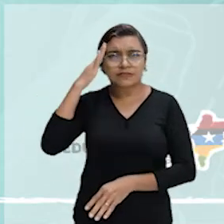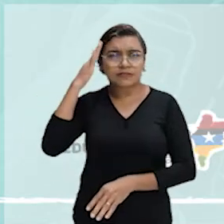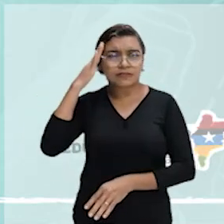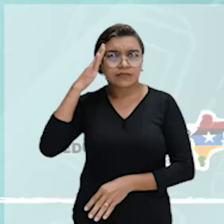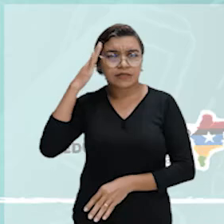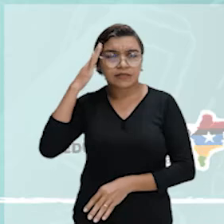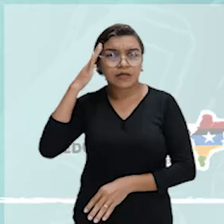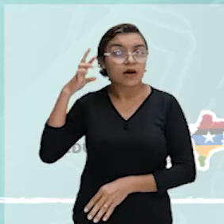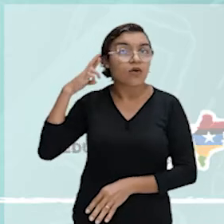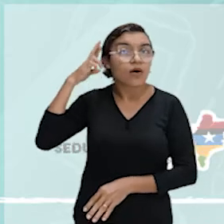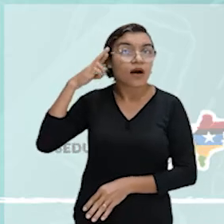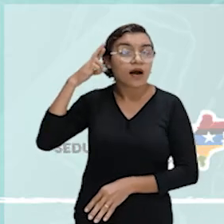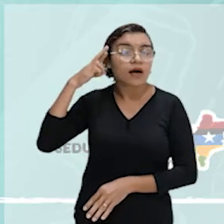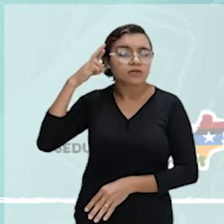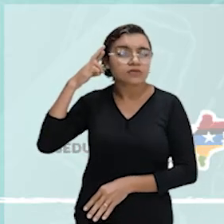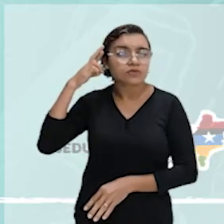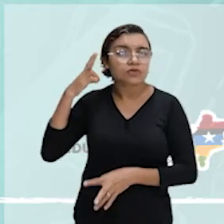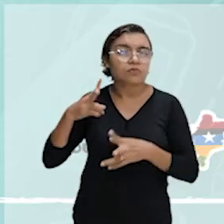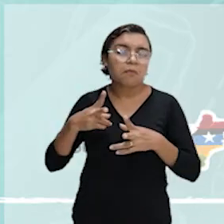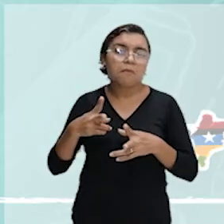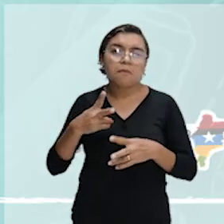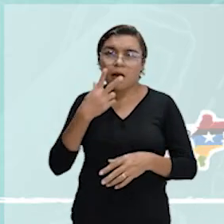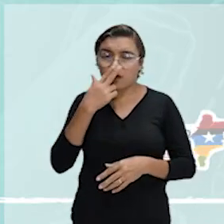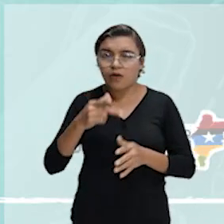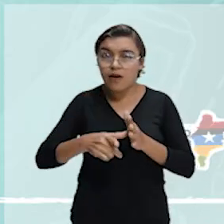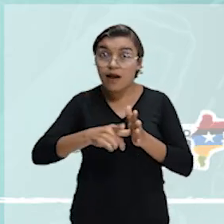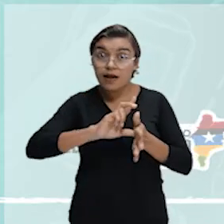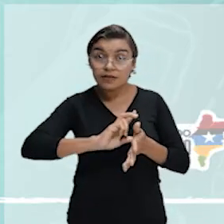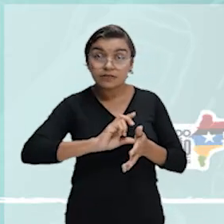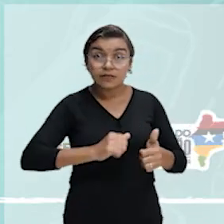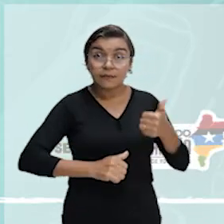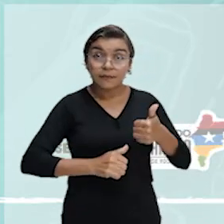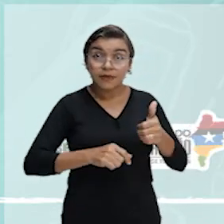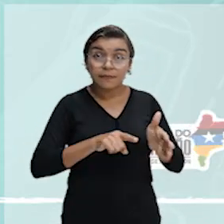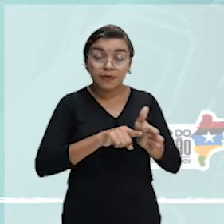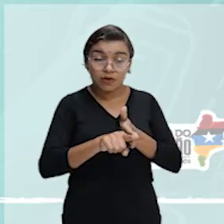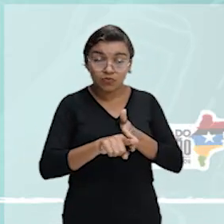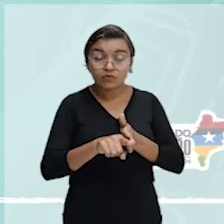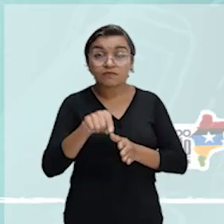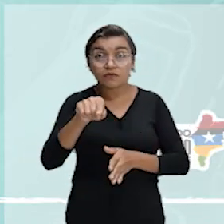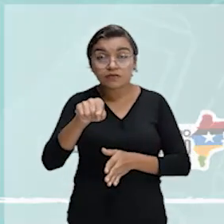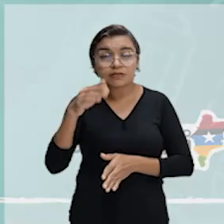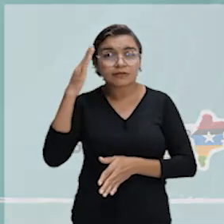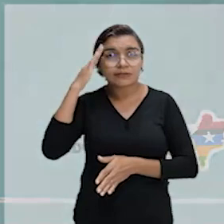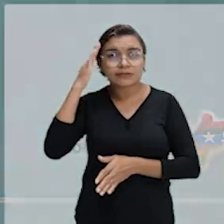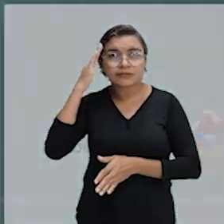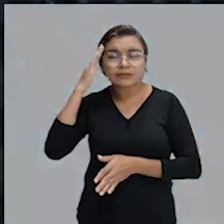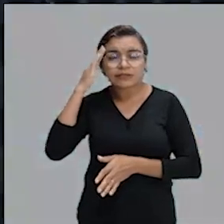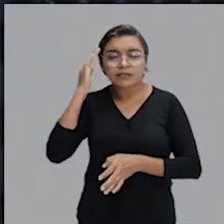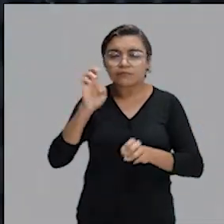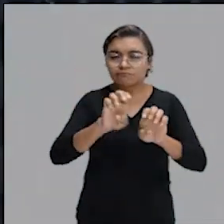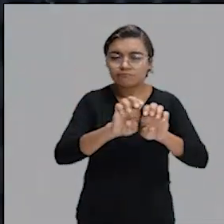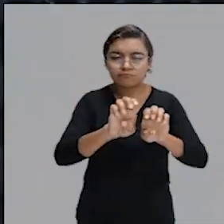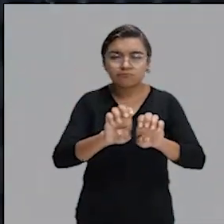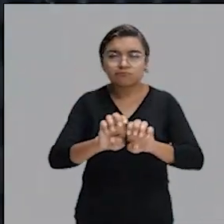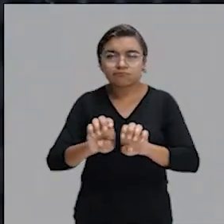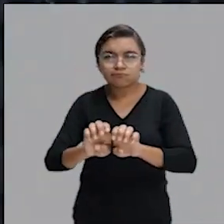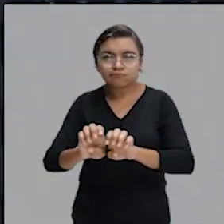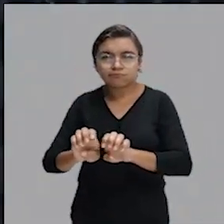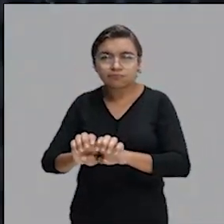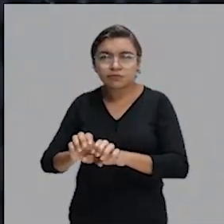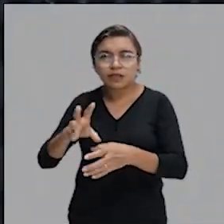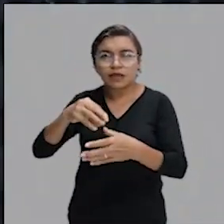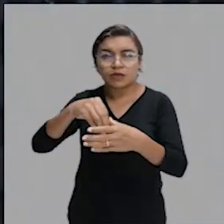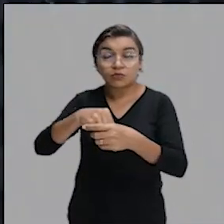como nós fizemos na primeira questão, além de você perceber o funcionamento da estrutura dele, como tem nos princípios da lógica